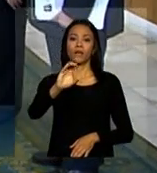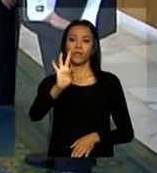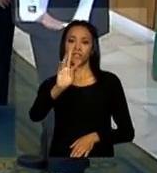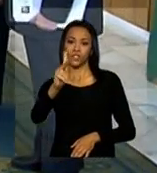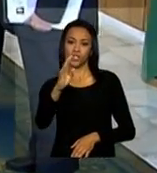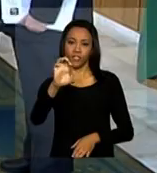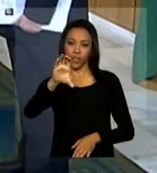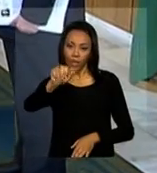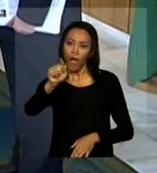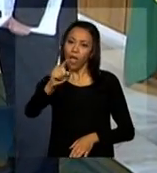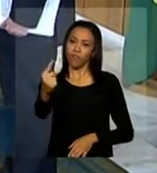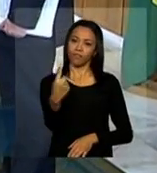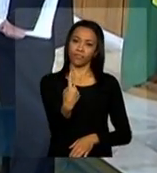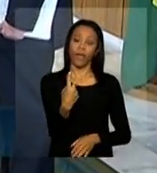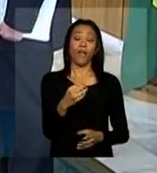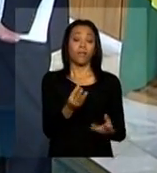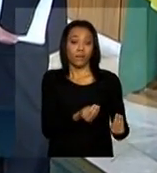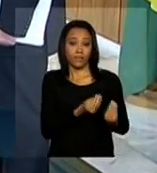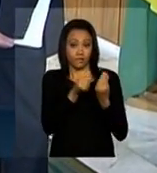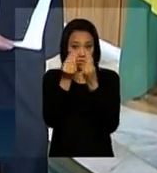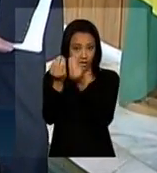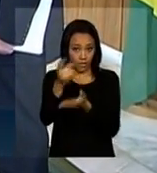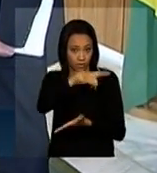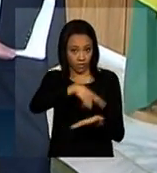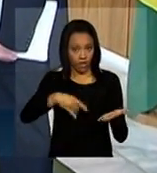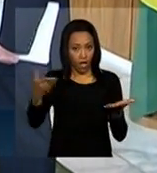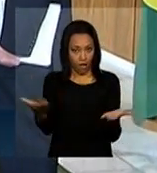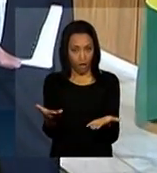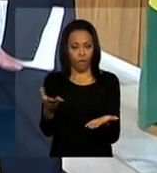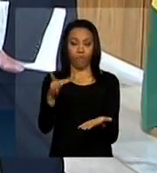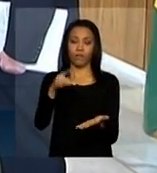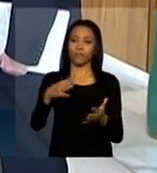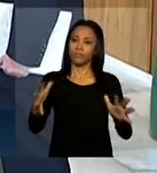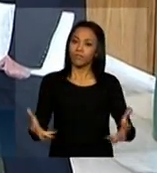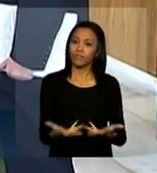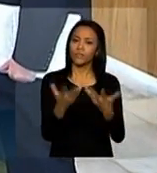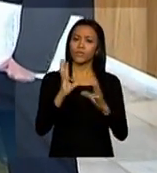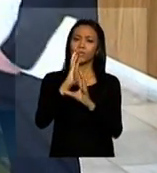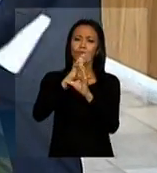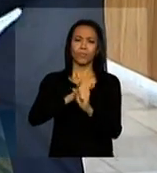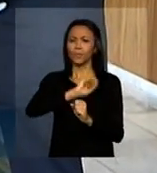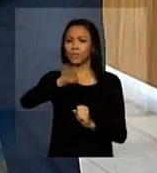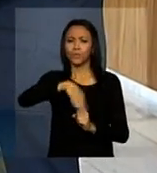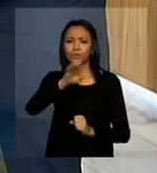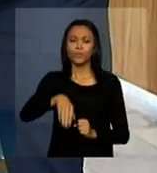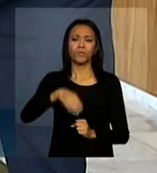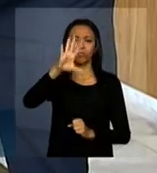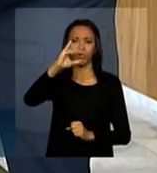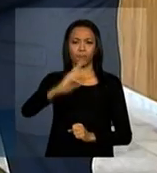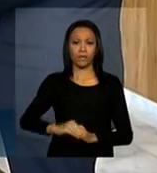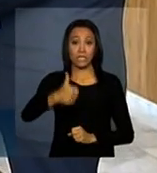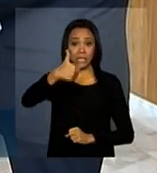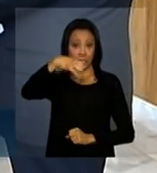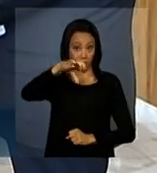credencial à presidenta Dilma Rousseff nesta cerimônia. Ao todo, são 19